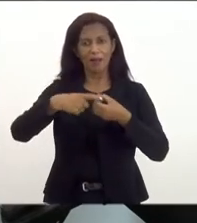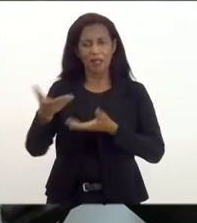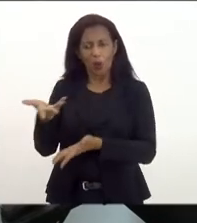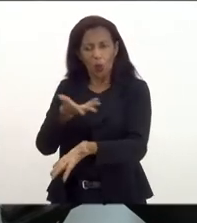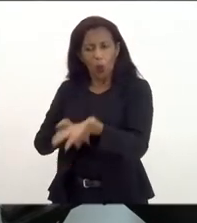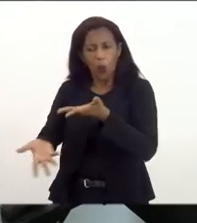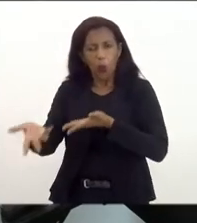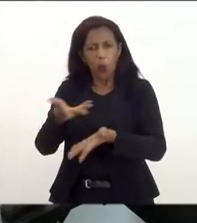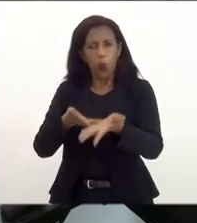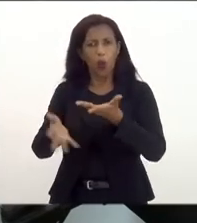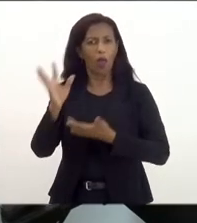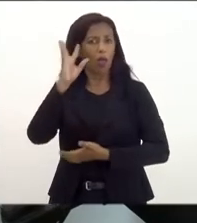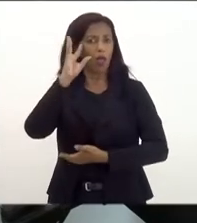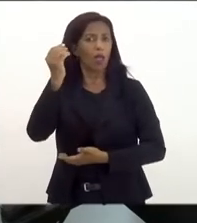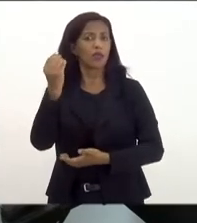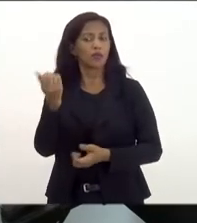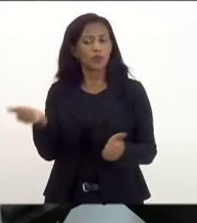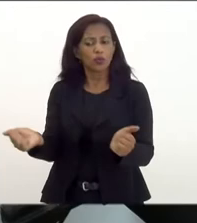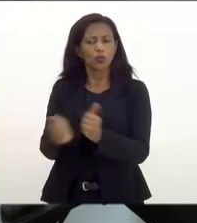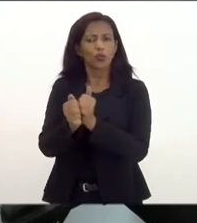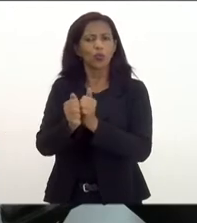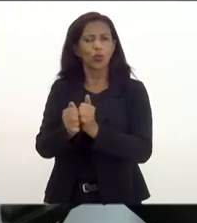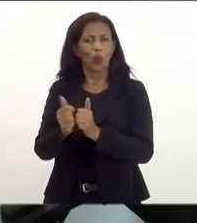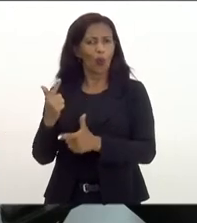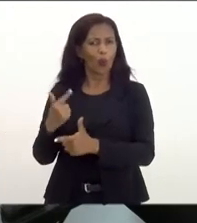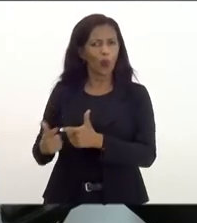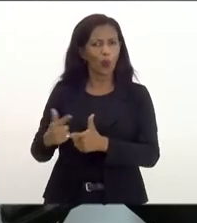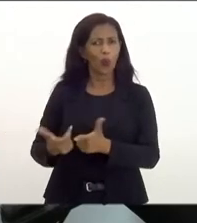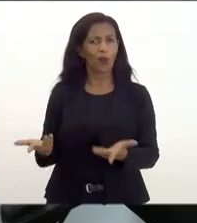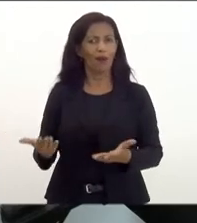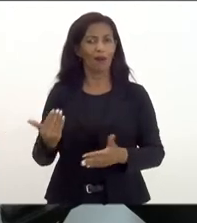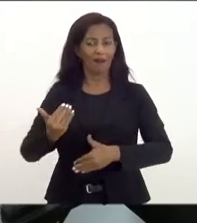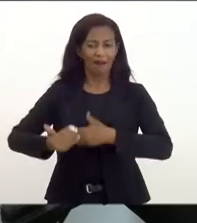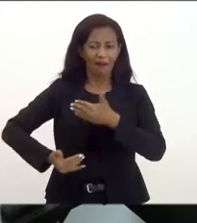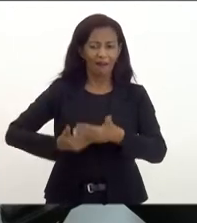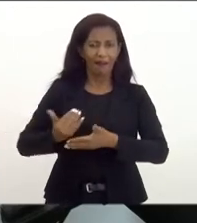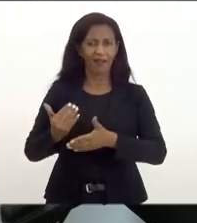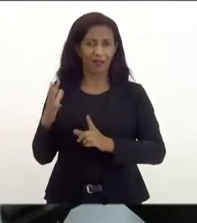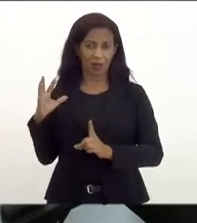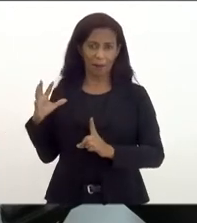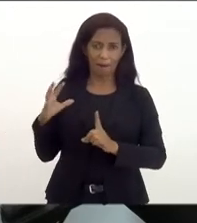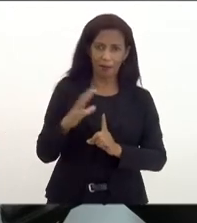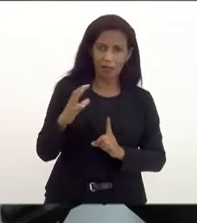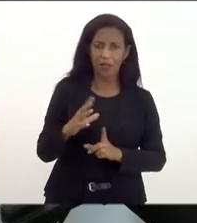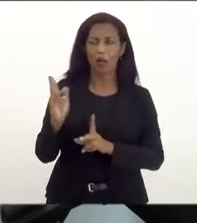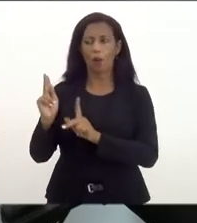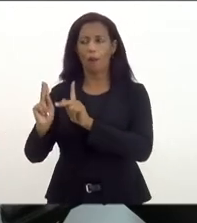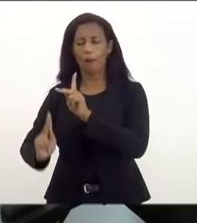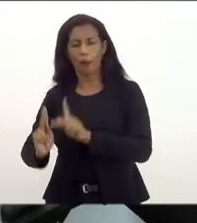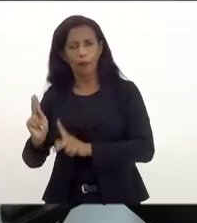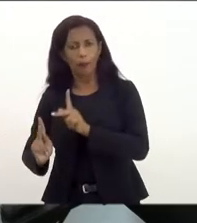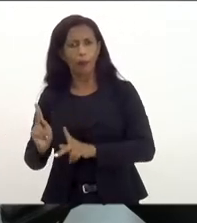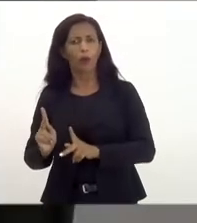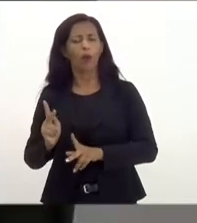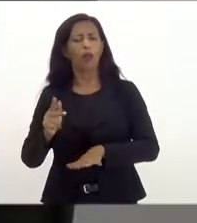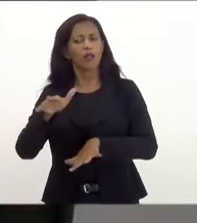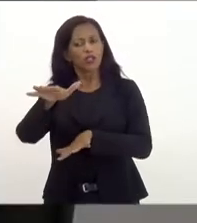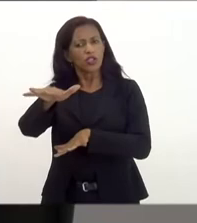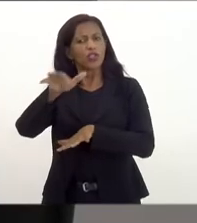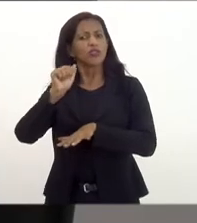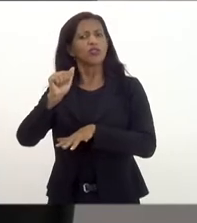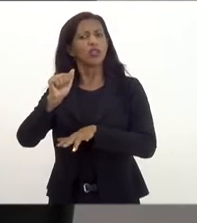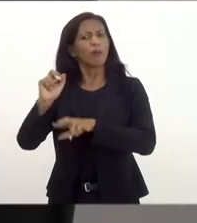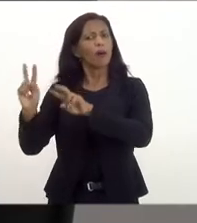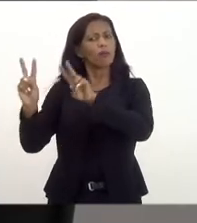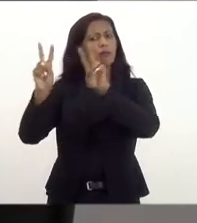sentido da busca das soluções é isso é isso que a gente através da nossa pressão da pressão popular de de chamar o